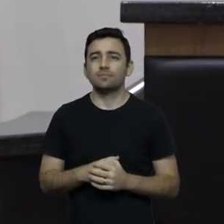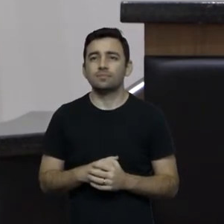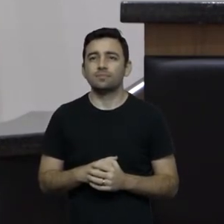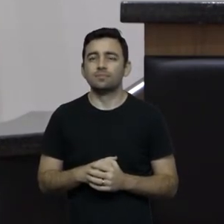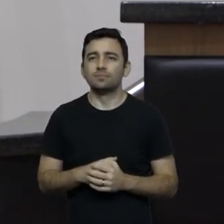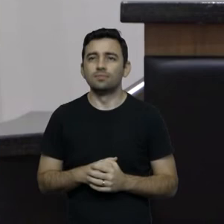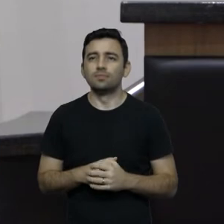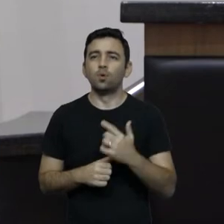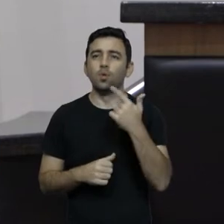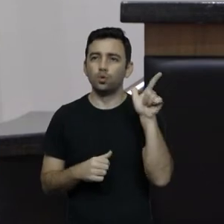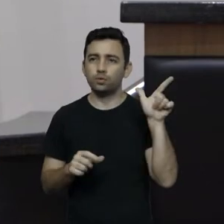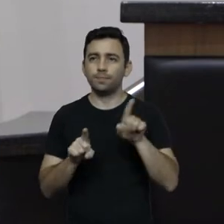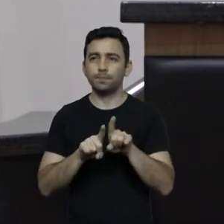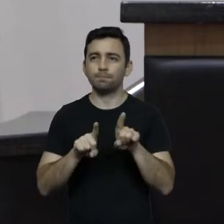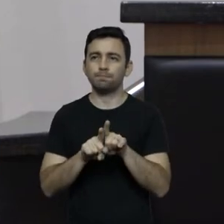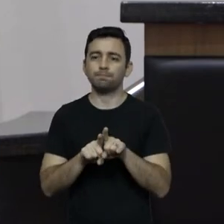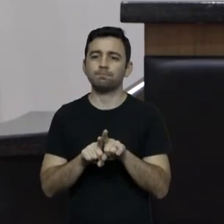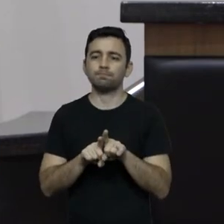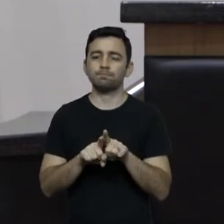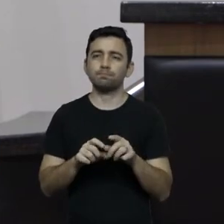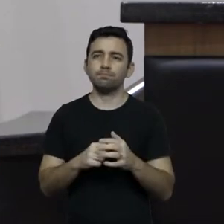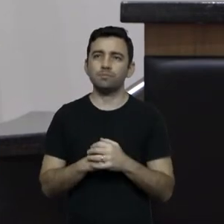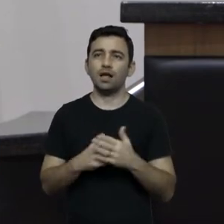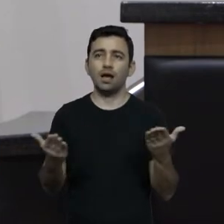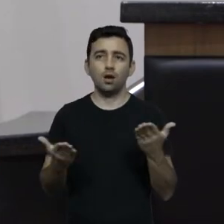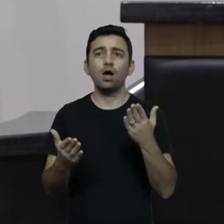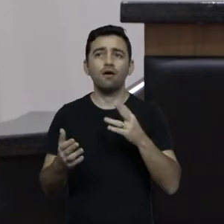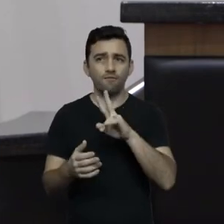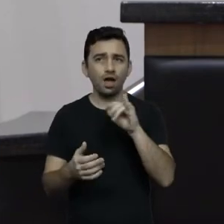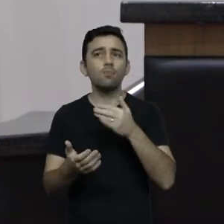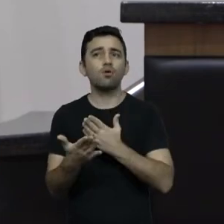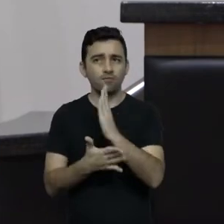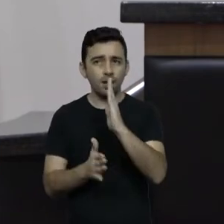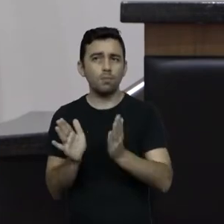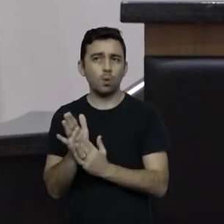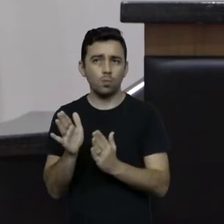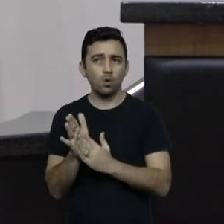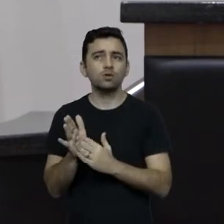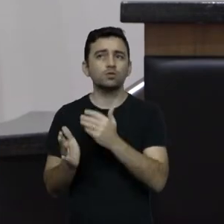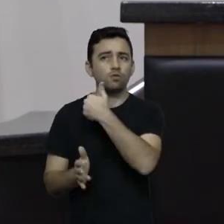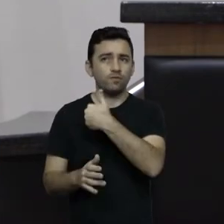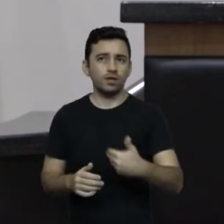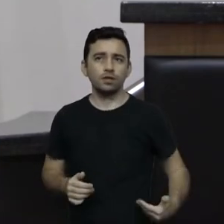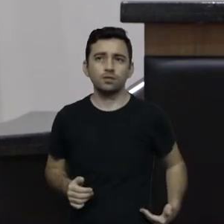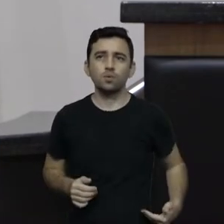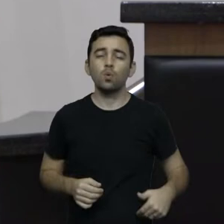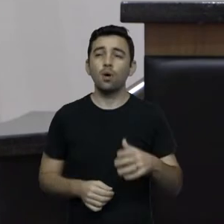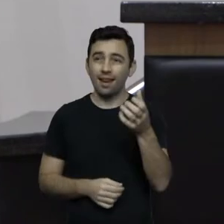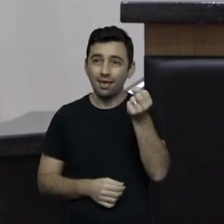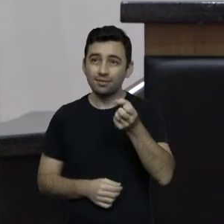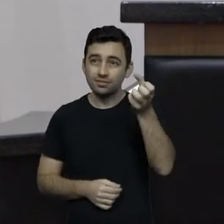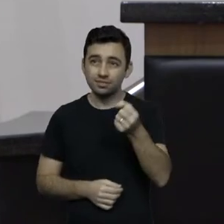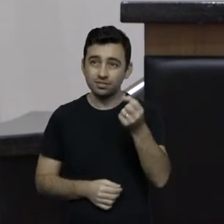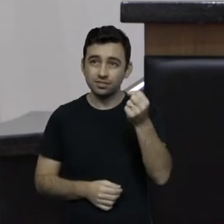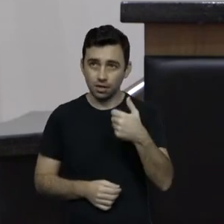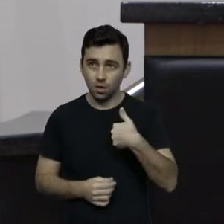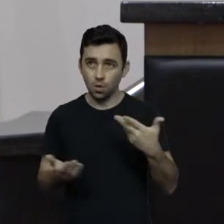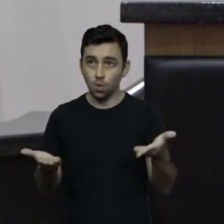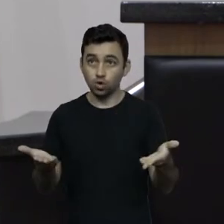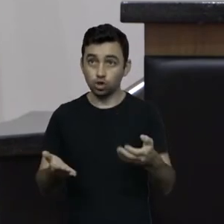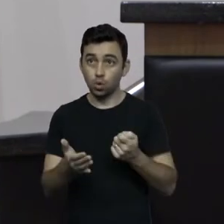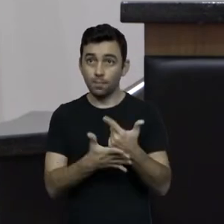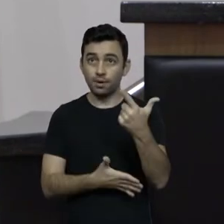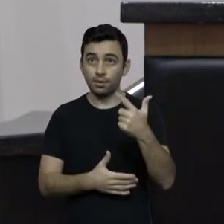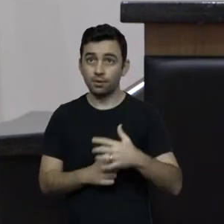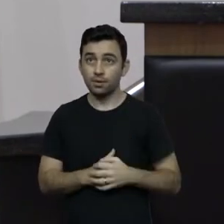Ah e outra coisa eu vou provar que a proposta do governo e o leite comprei hoje